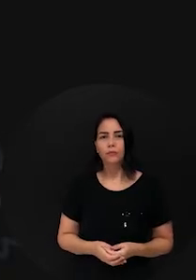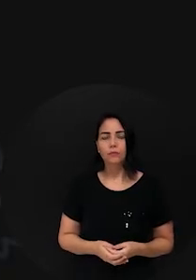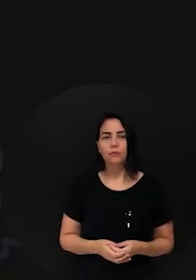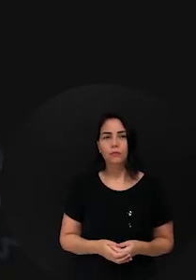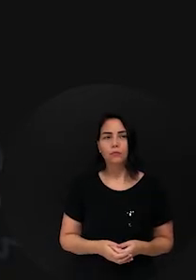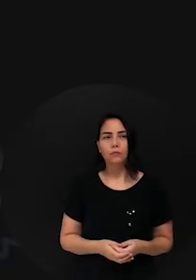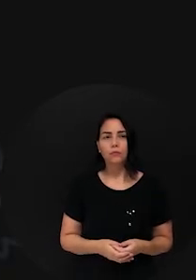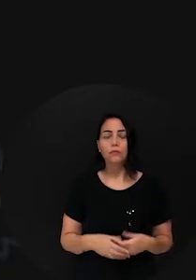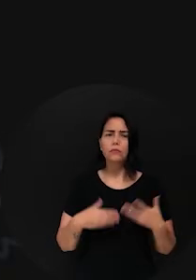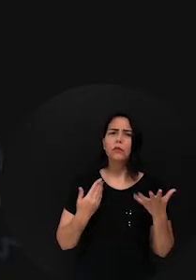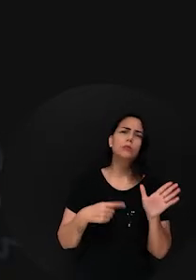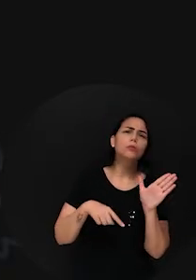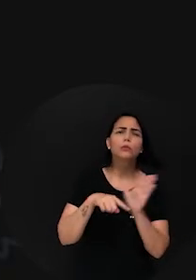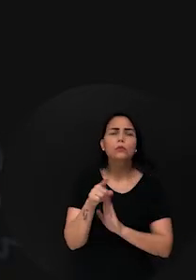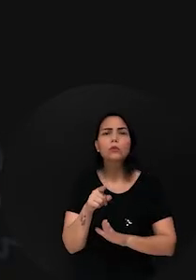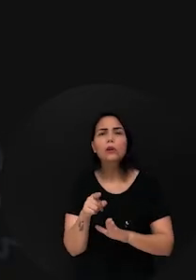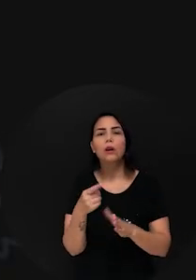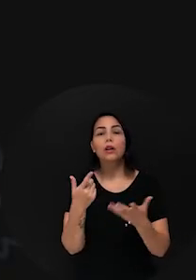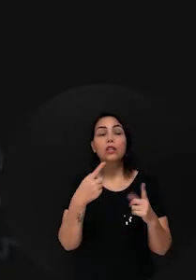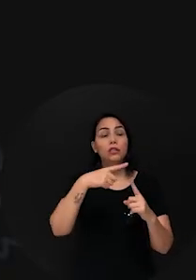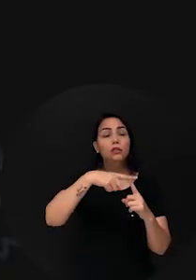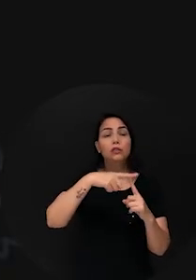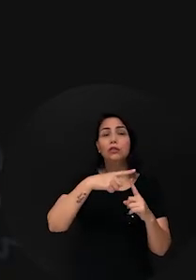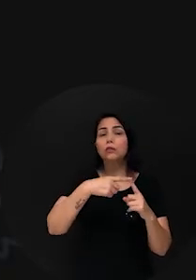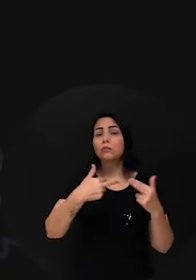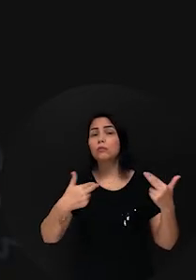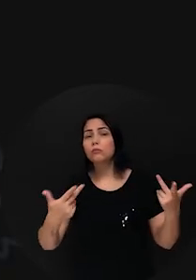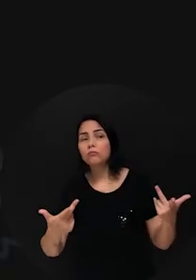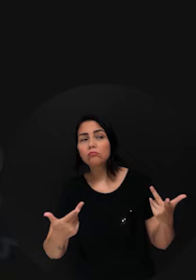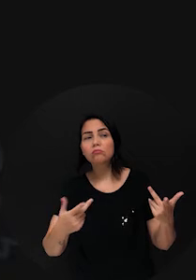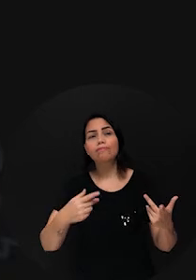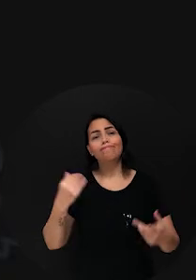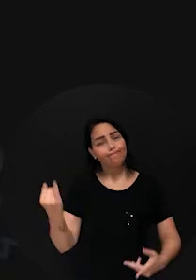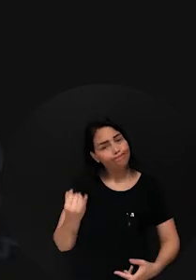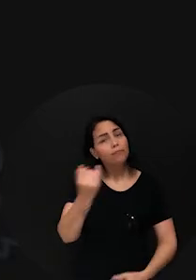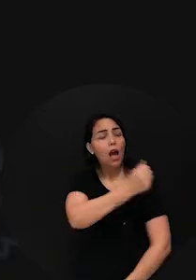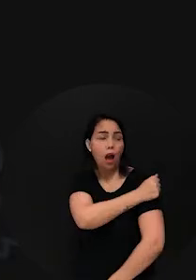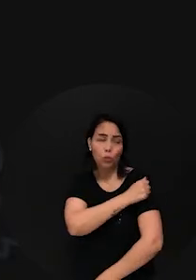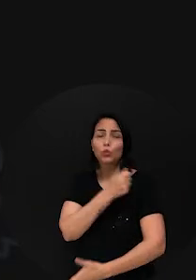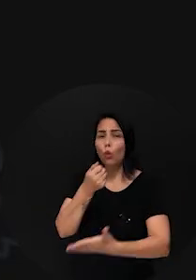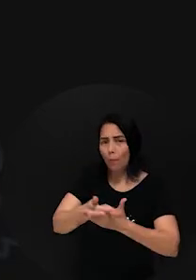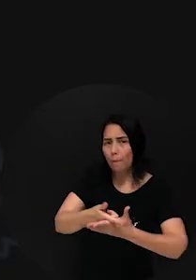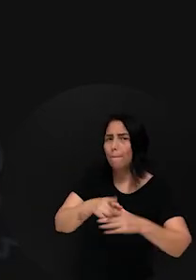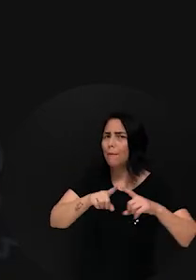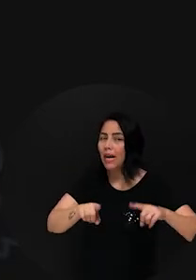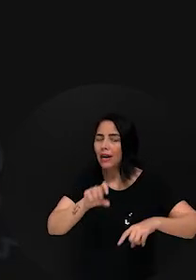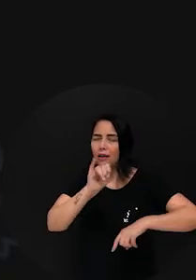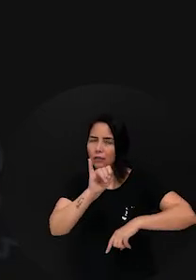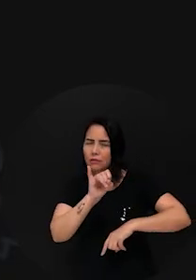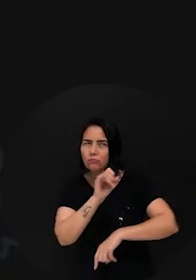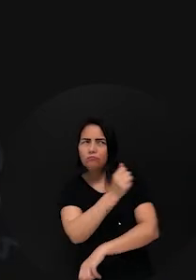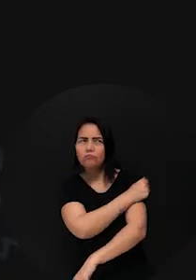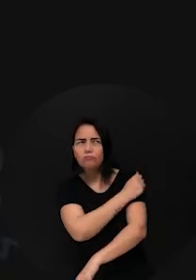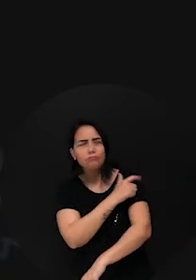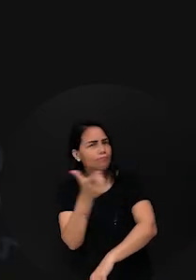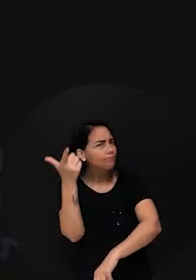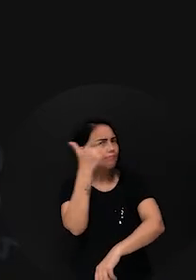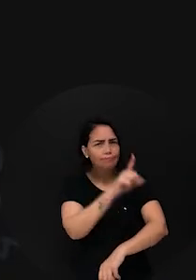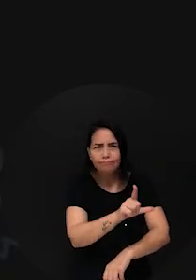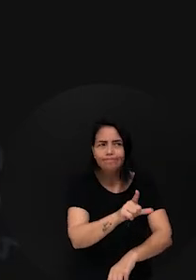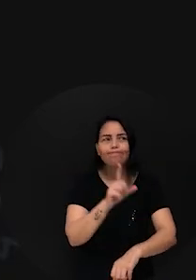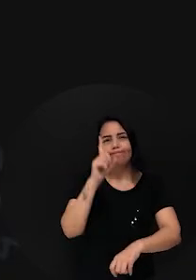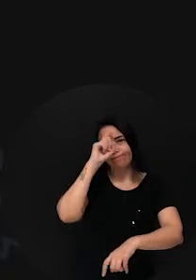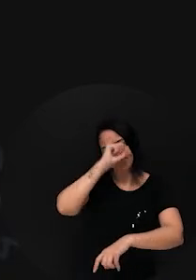vocês? Na verdade, é importante que o aluno tenha o seu instrumento, mas como o Samuca falou antes, tem alguns instrumentos que o acesso é